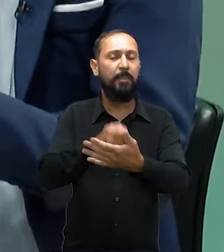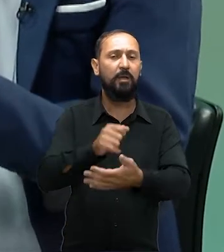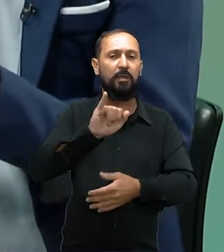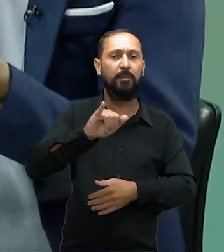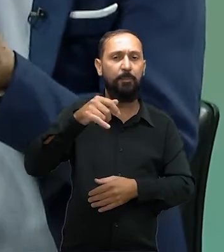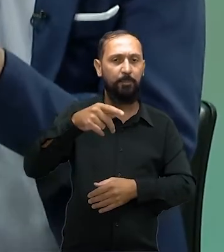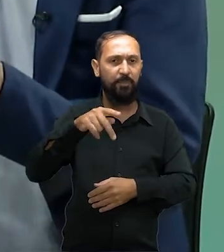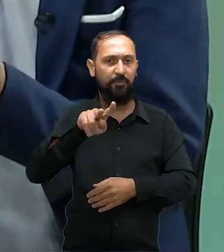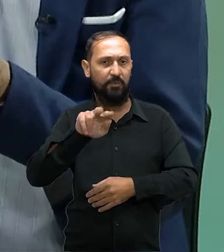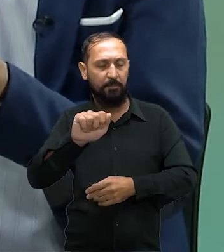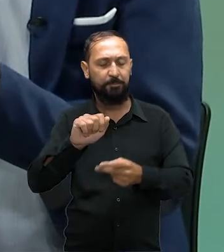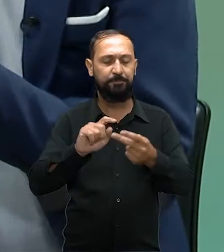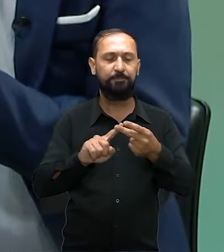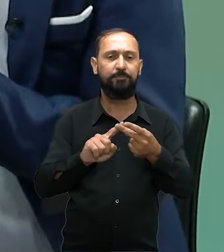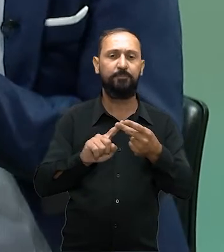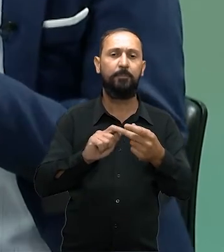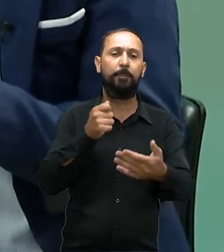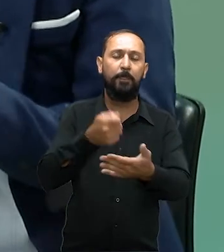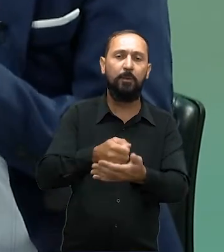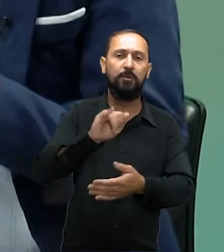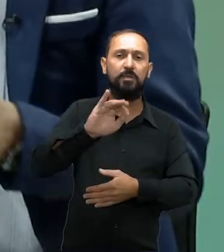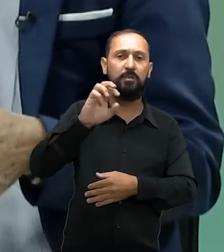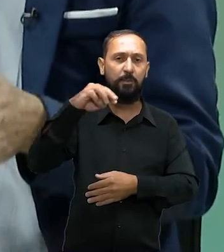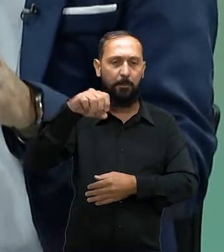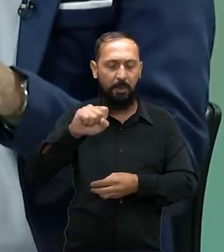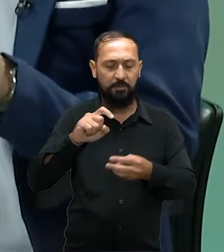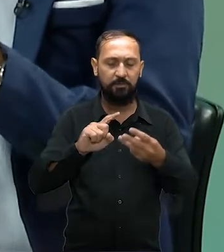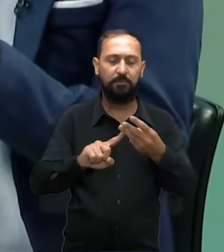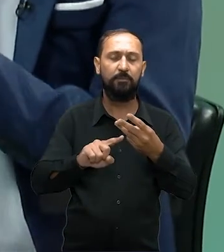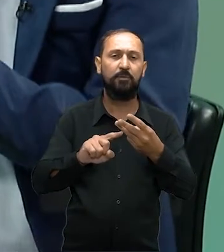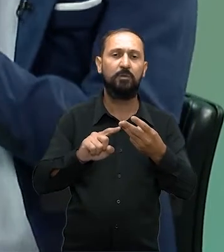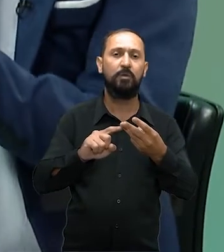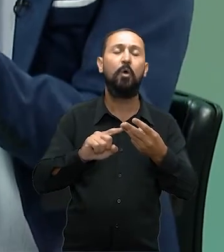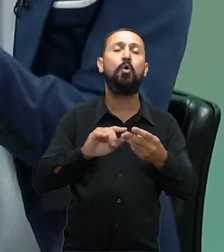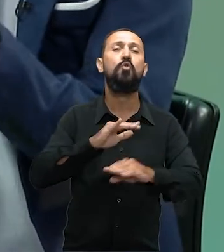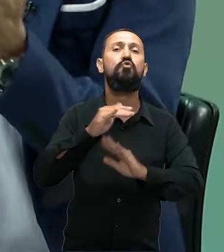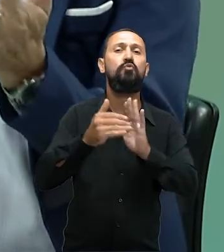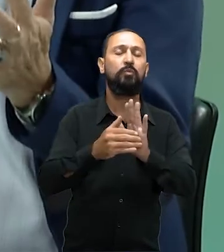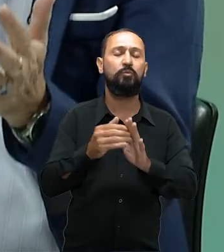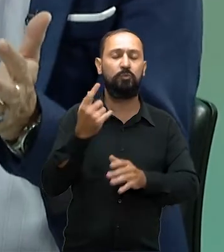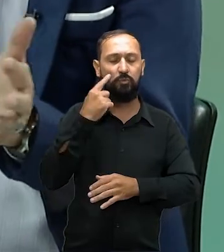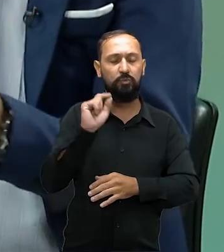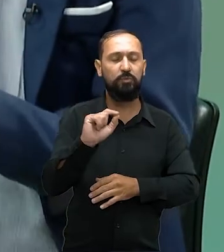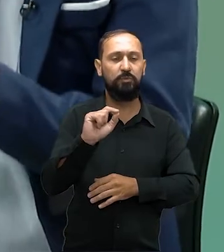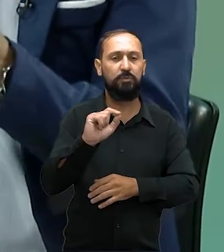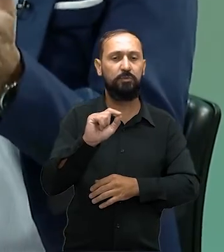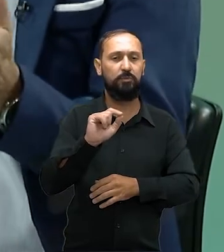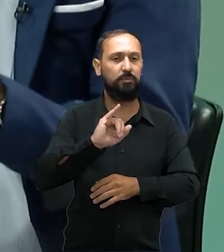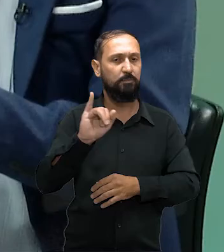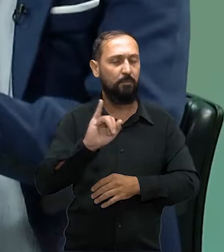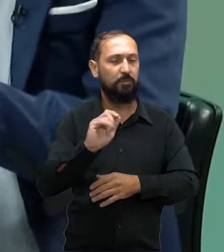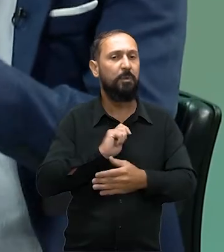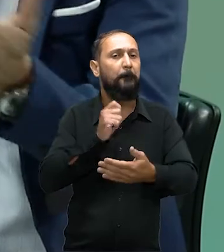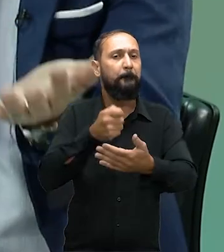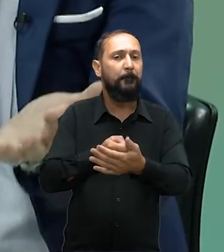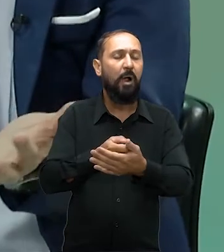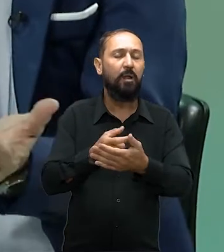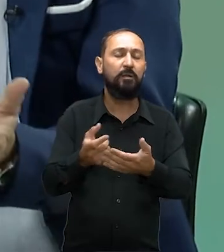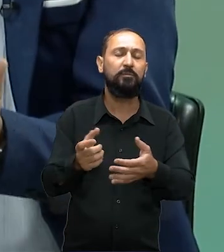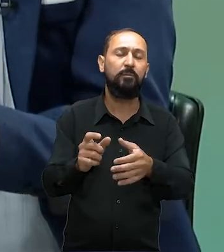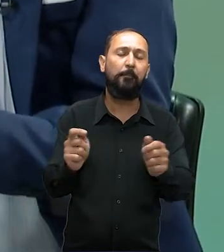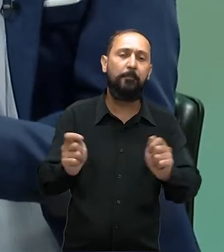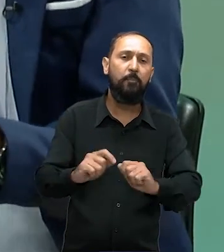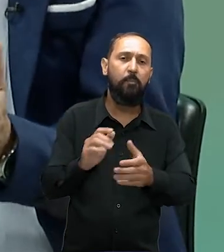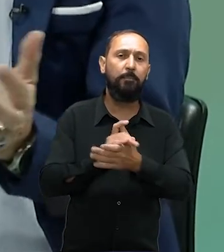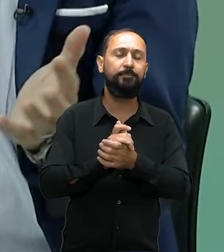IPVA, quando ele paga o ICMS, quando ele paga todos os impostos que estão a